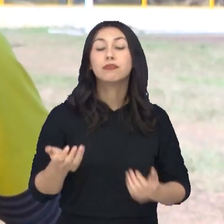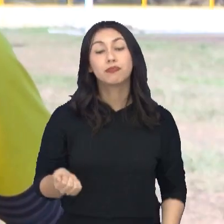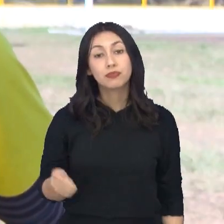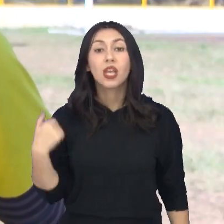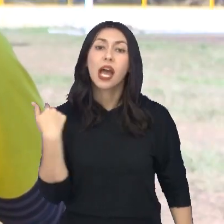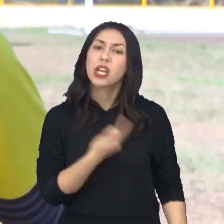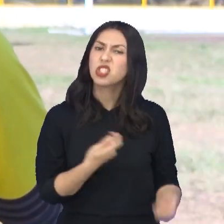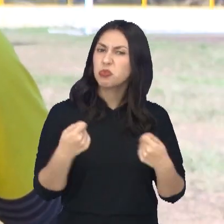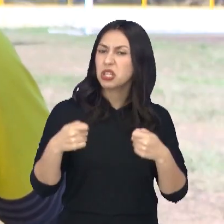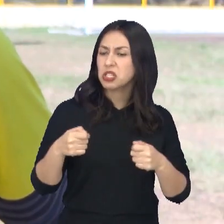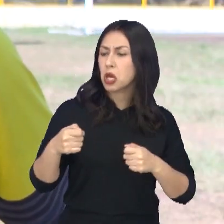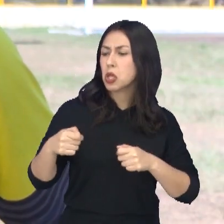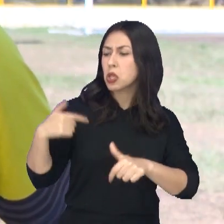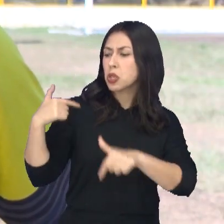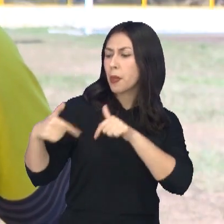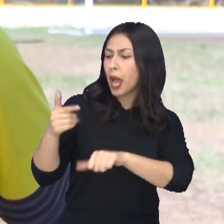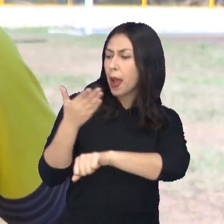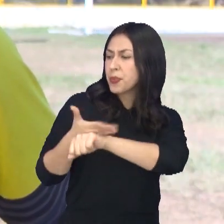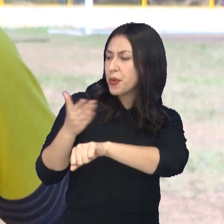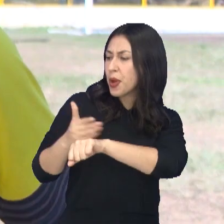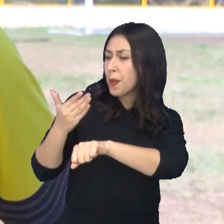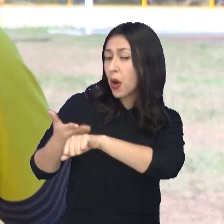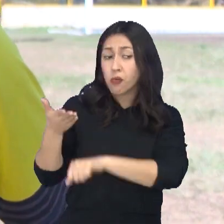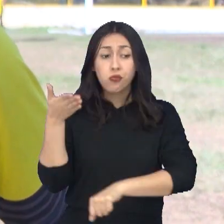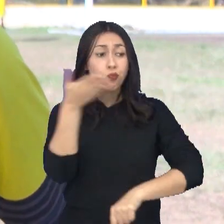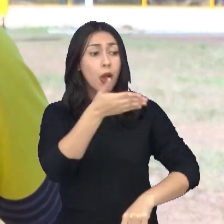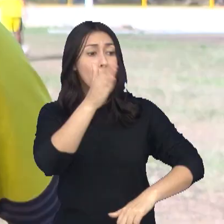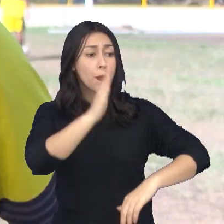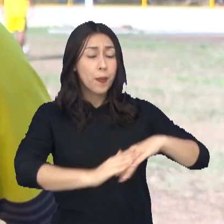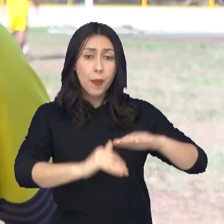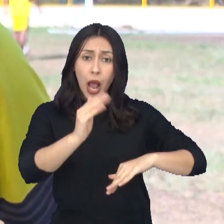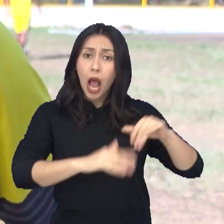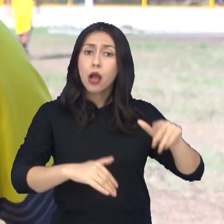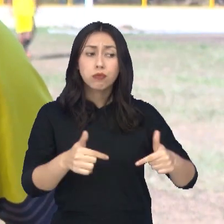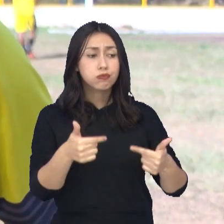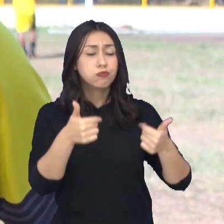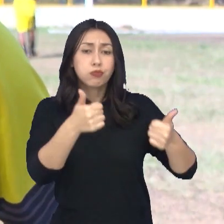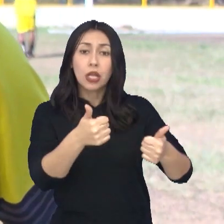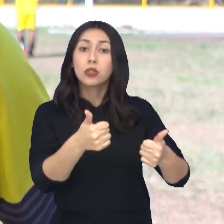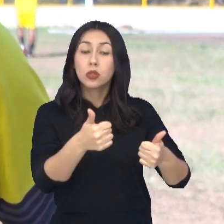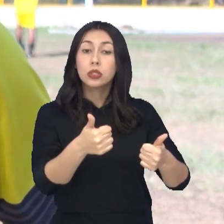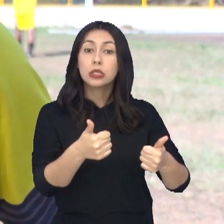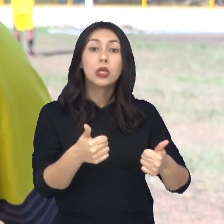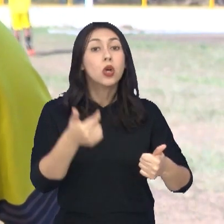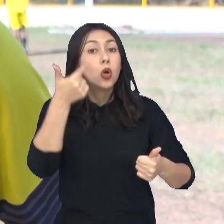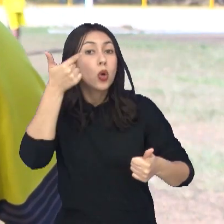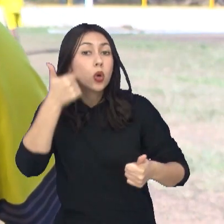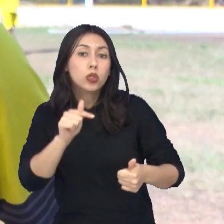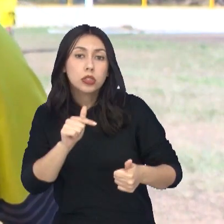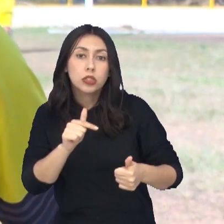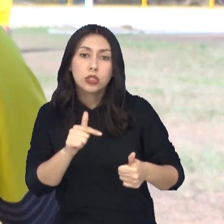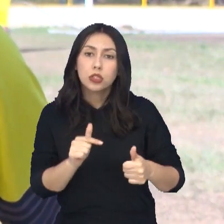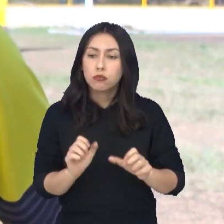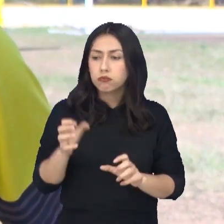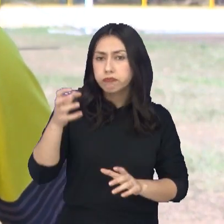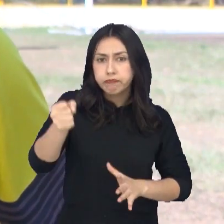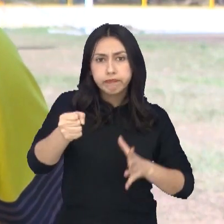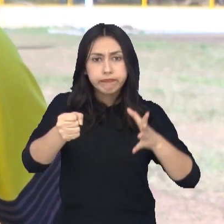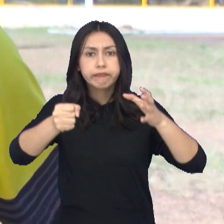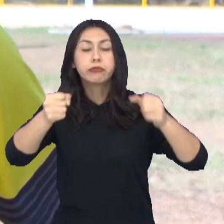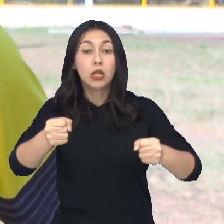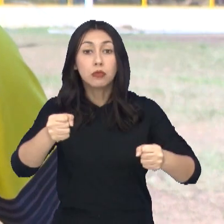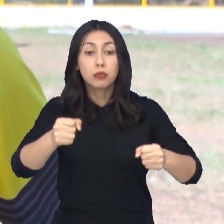que a gente vem trabalhando, vem sendo um trabalho muito bem feito. Ainda consegui ter uma defesa muito bem postada para não tomar